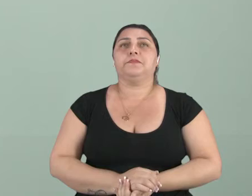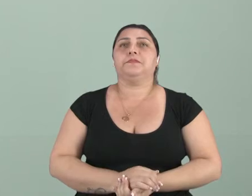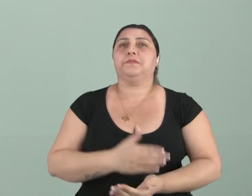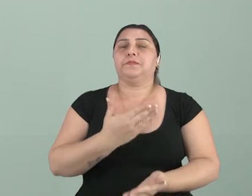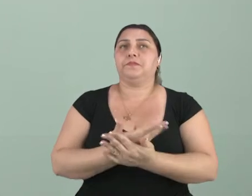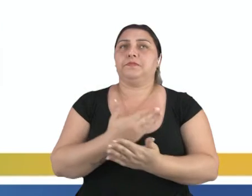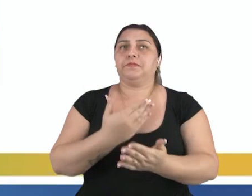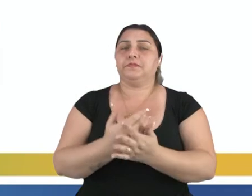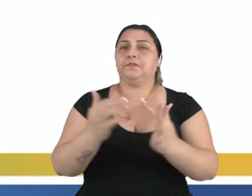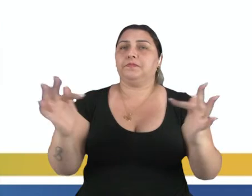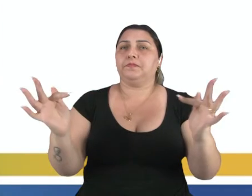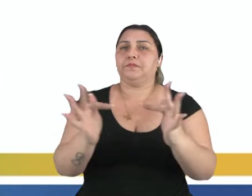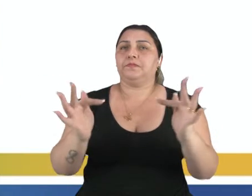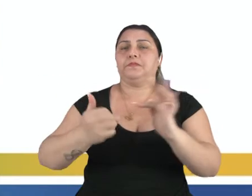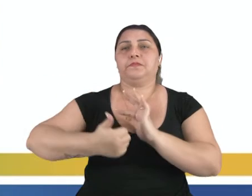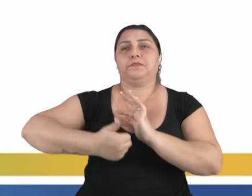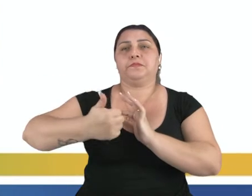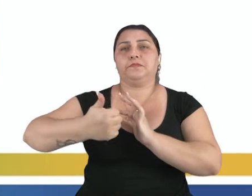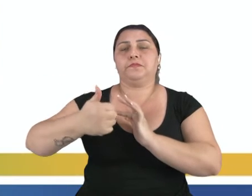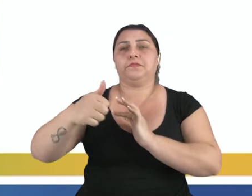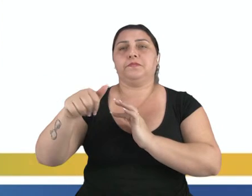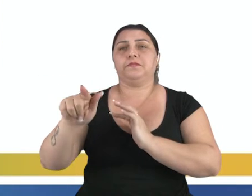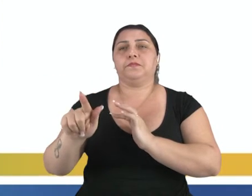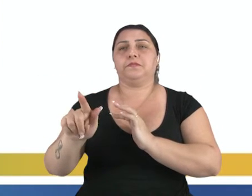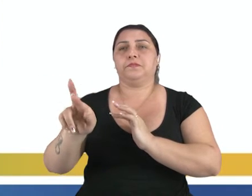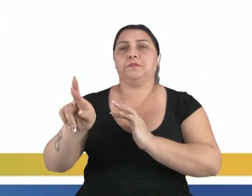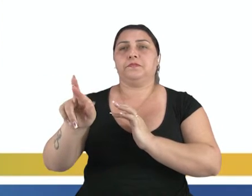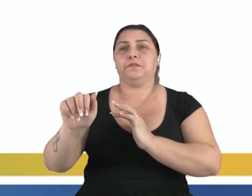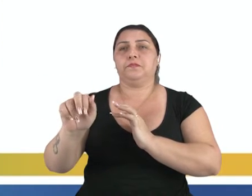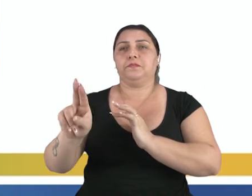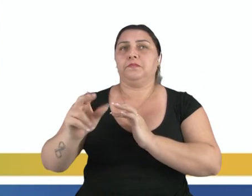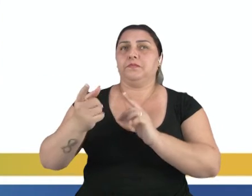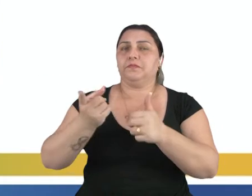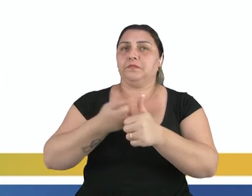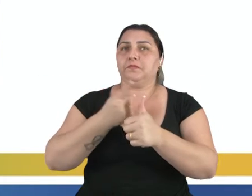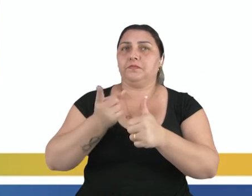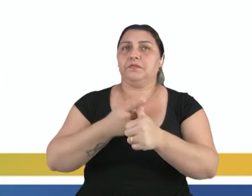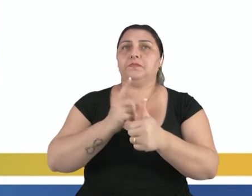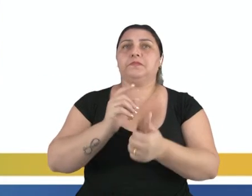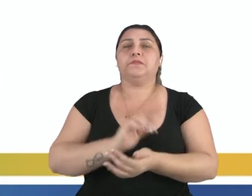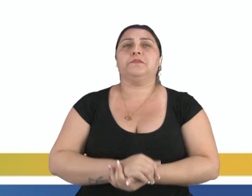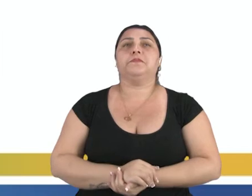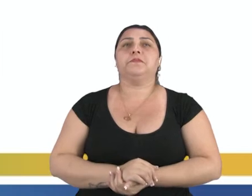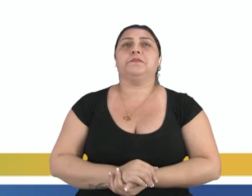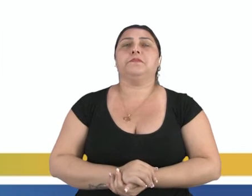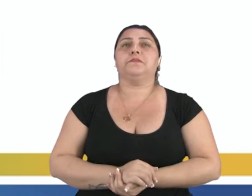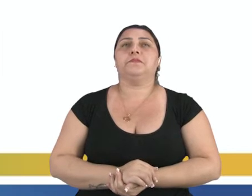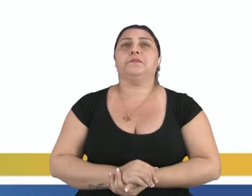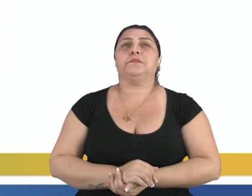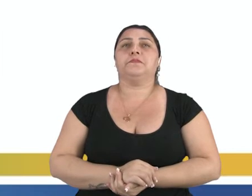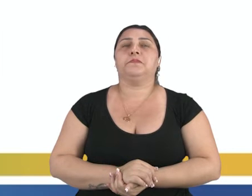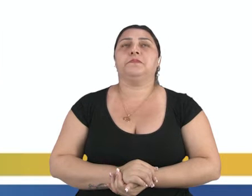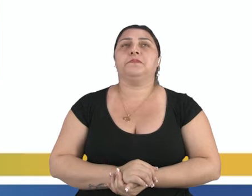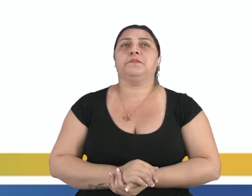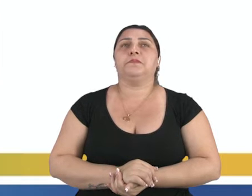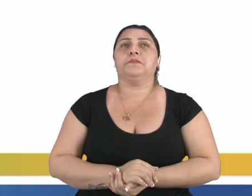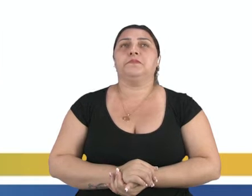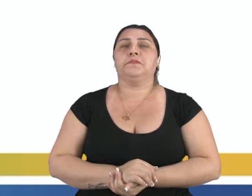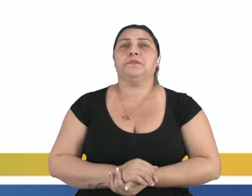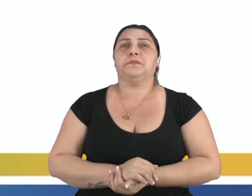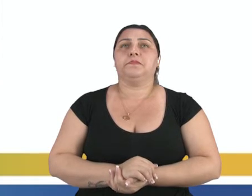delas, ele vai desenvolver ou ele vai identificar se a função é crescente